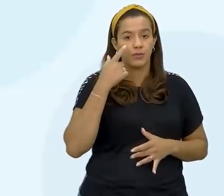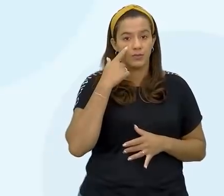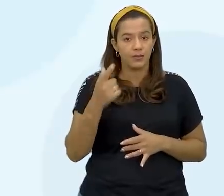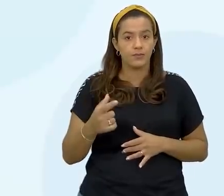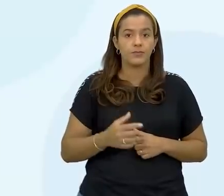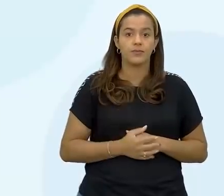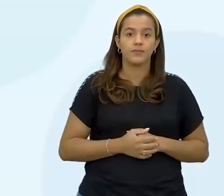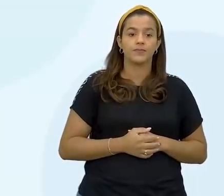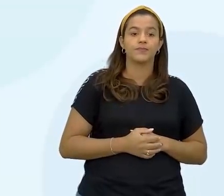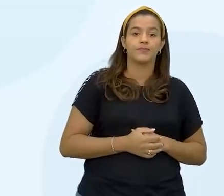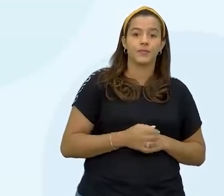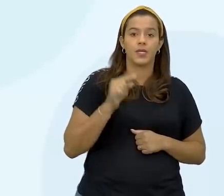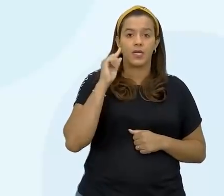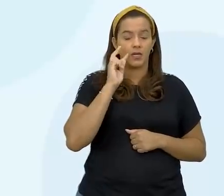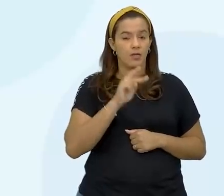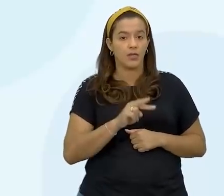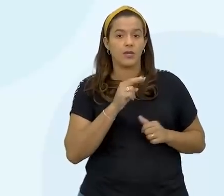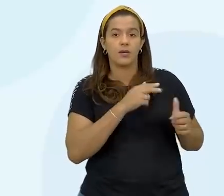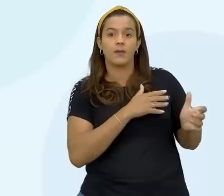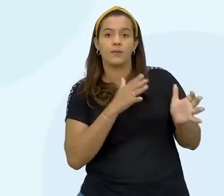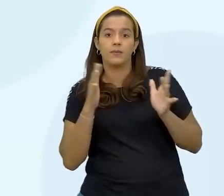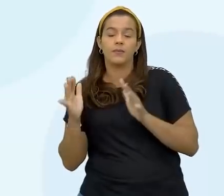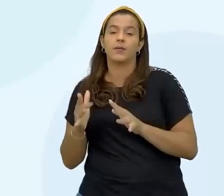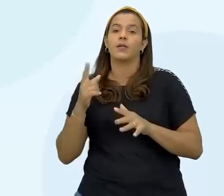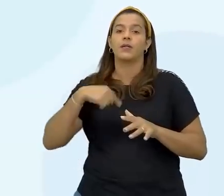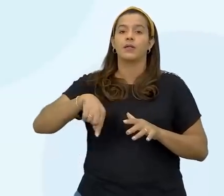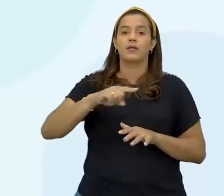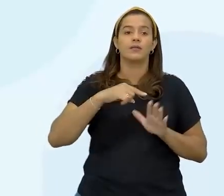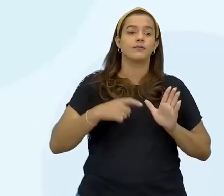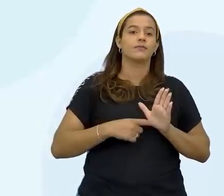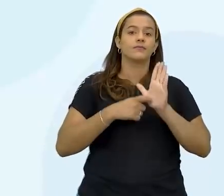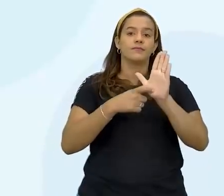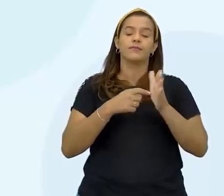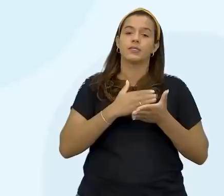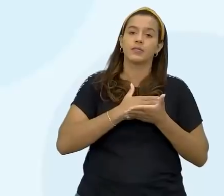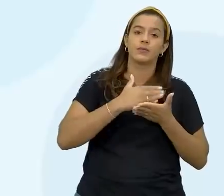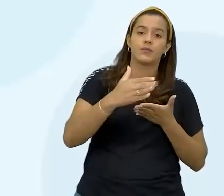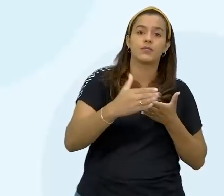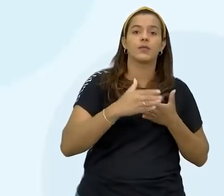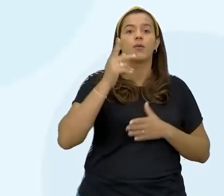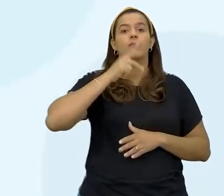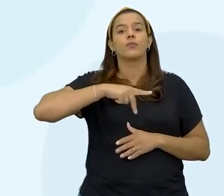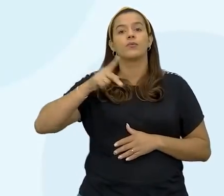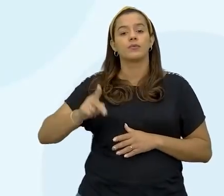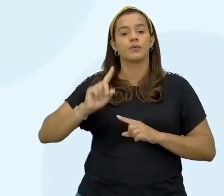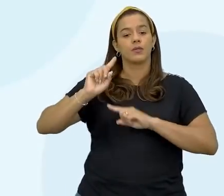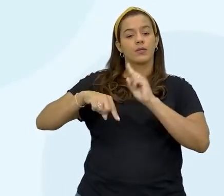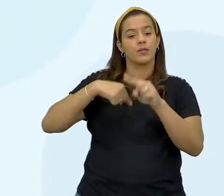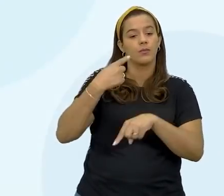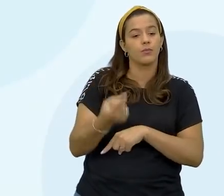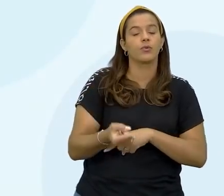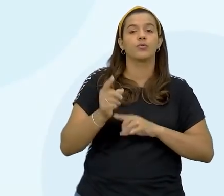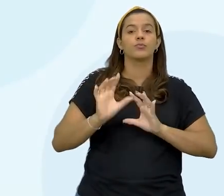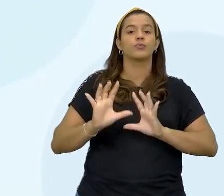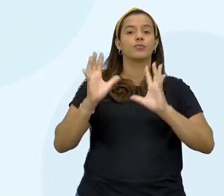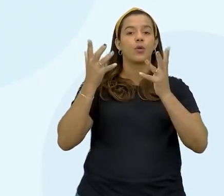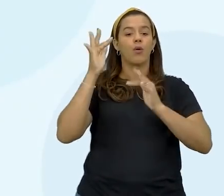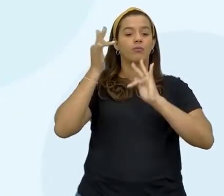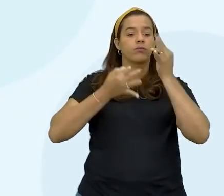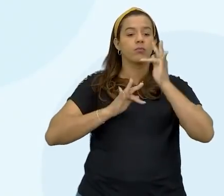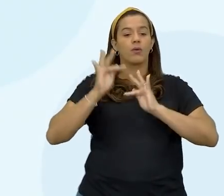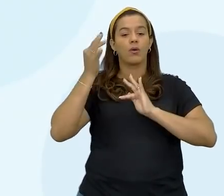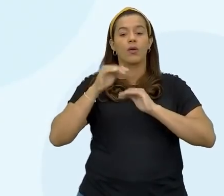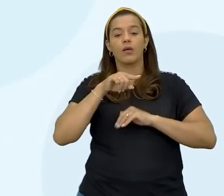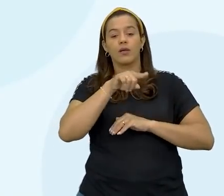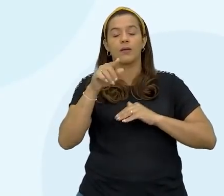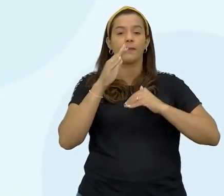nesse slide, essa habilidade, ela vai dar margem, vai dar abertura para o professor, depois aí do carnaval, né, trabalhar a